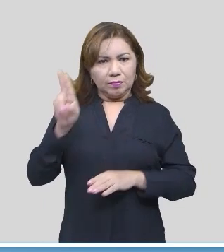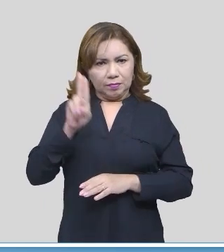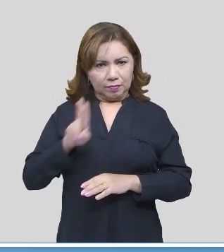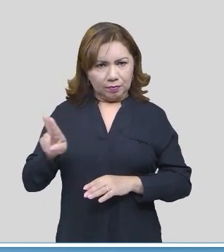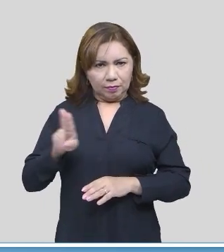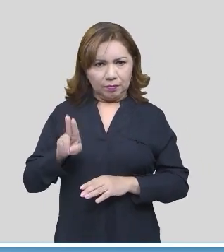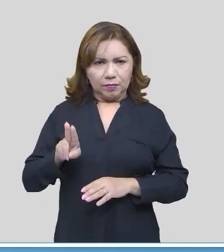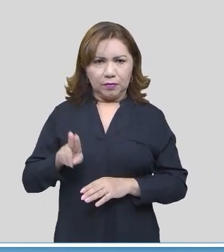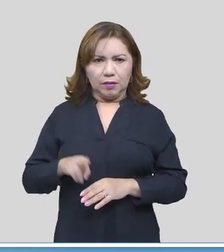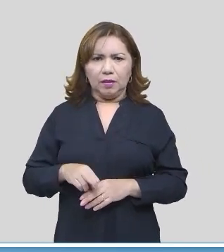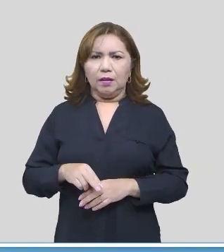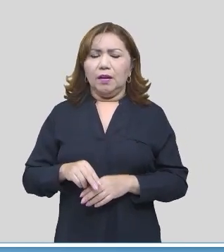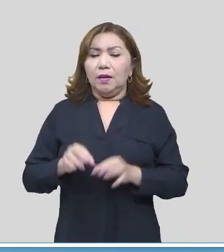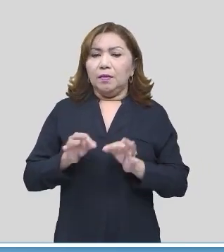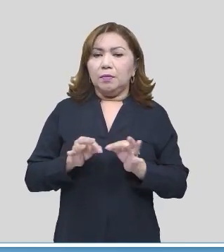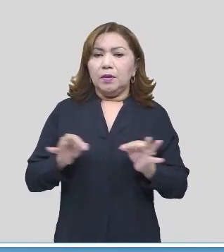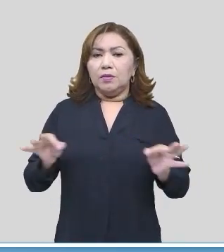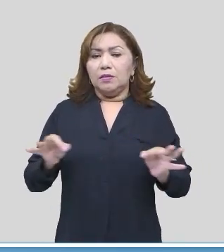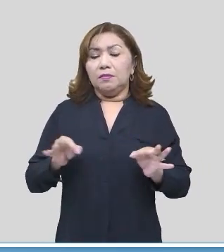várias coisas: